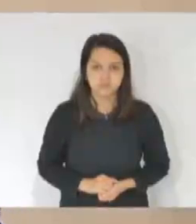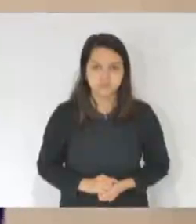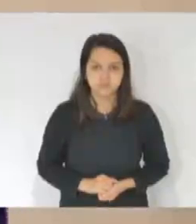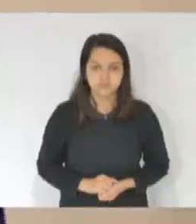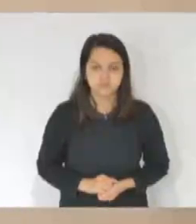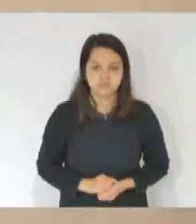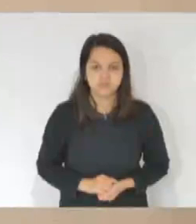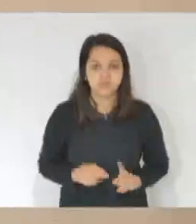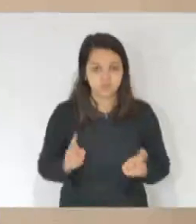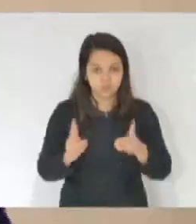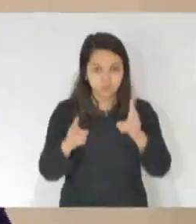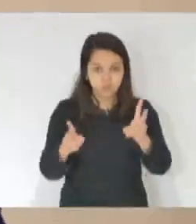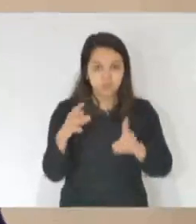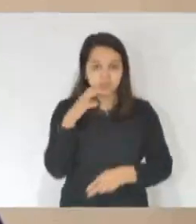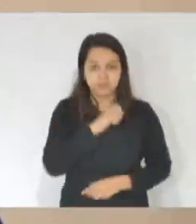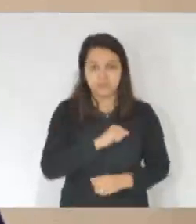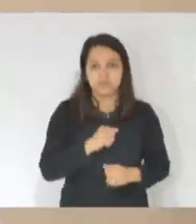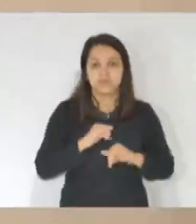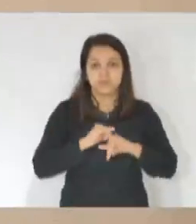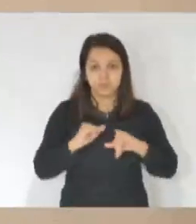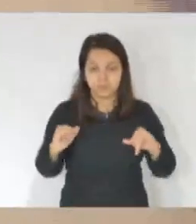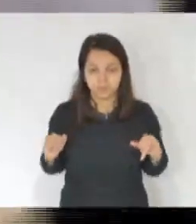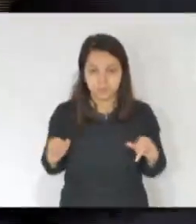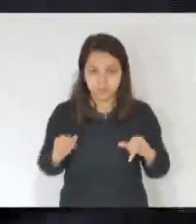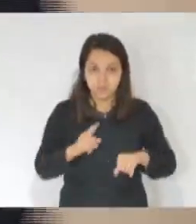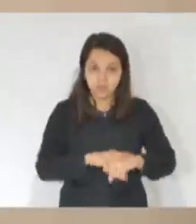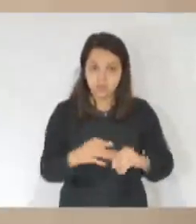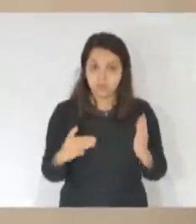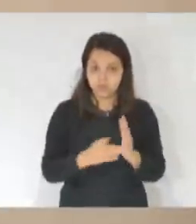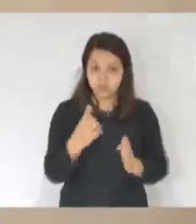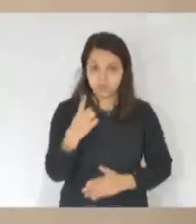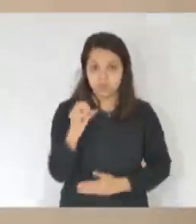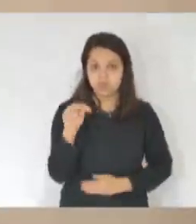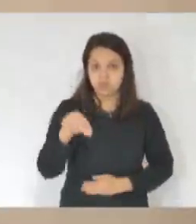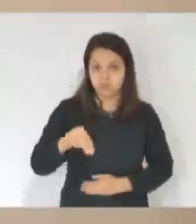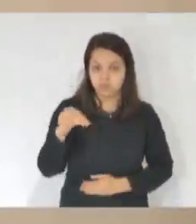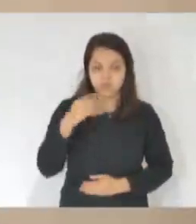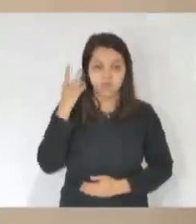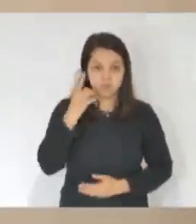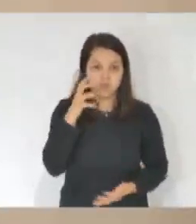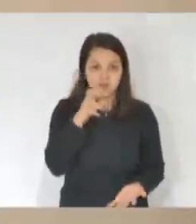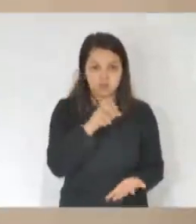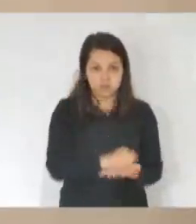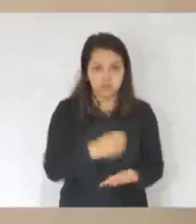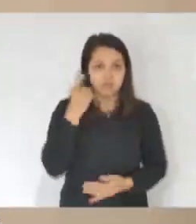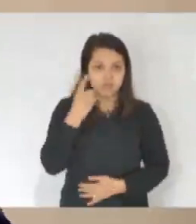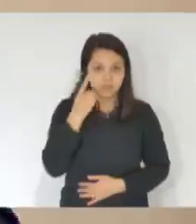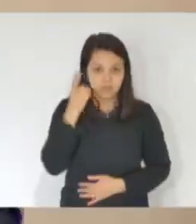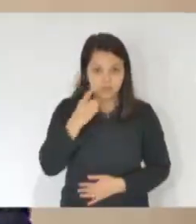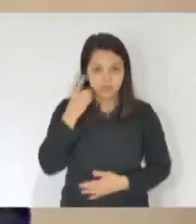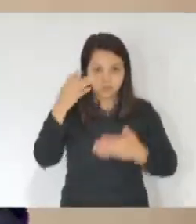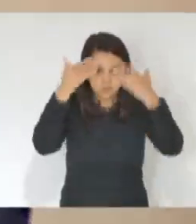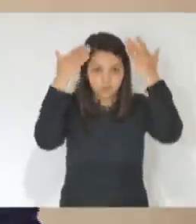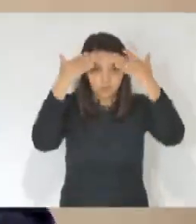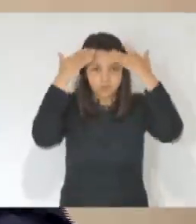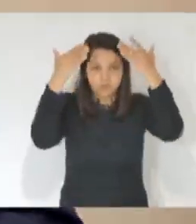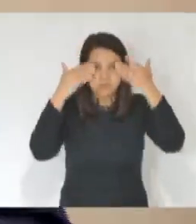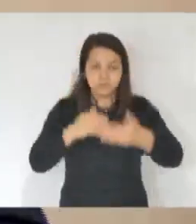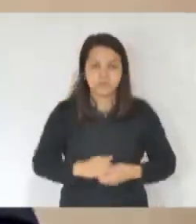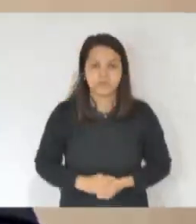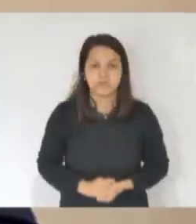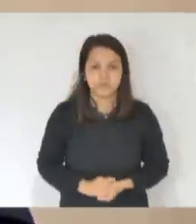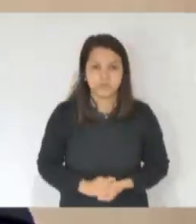Ainda em breves comunicações, pelo tempo de até 10 minutos, deputado inscrito, deputado José Milton Schaefer,